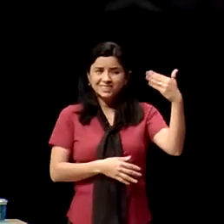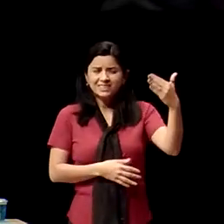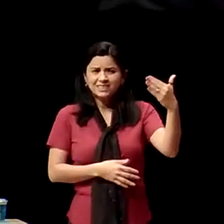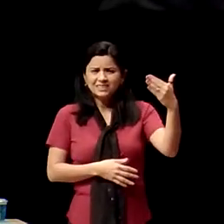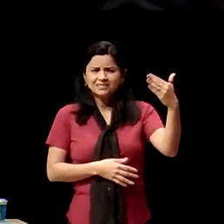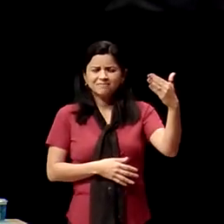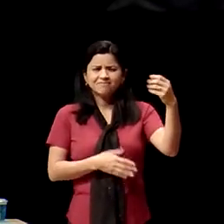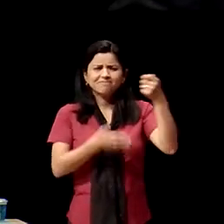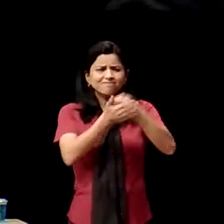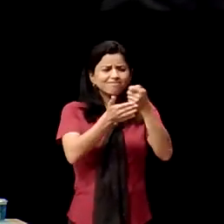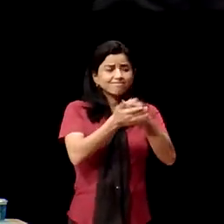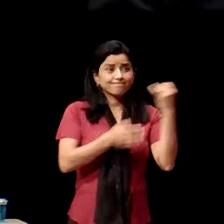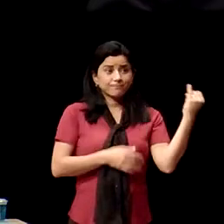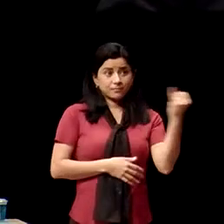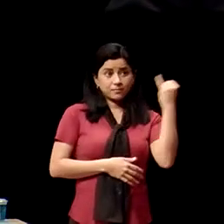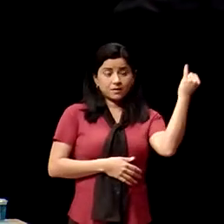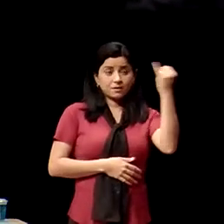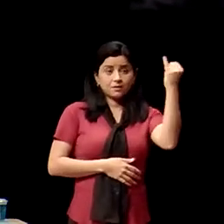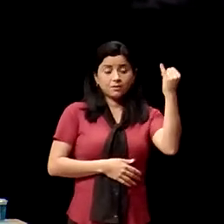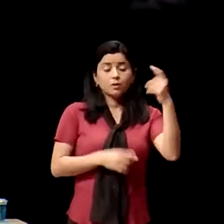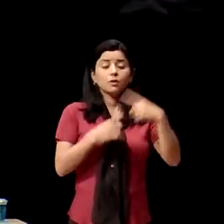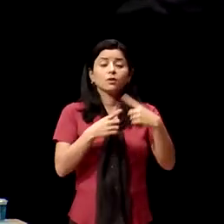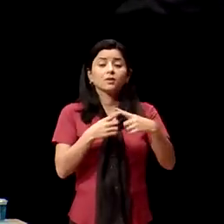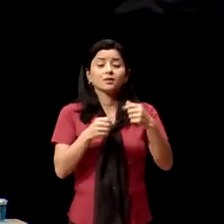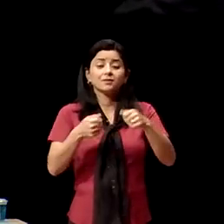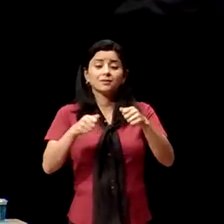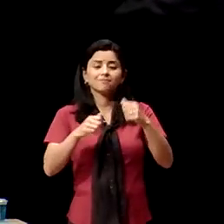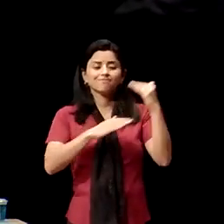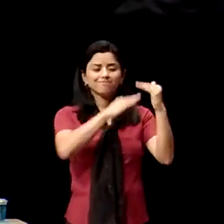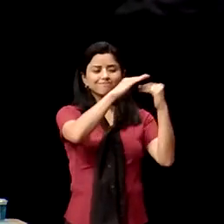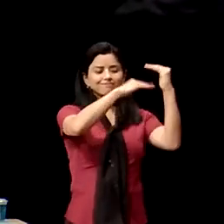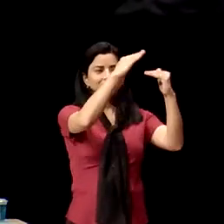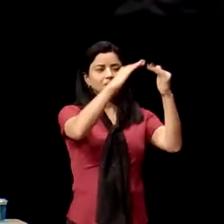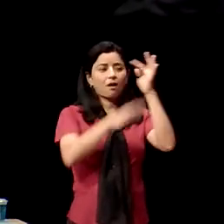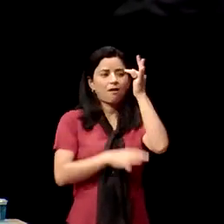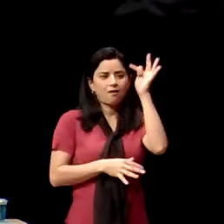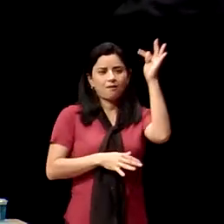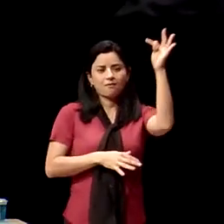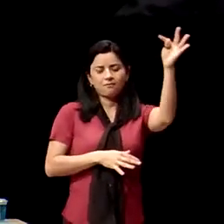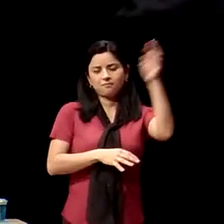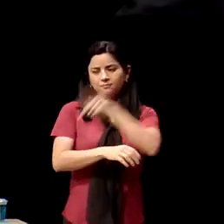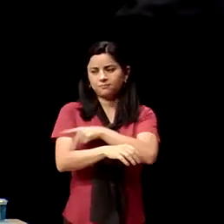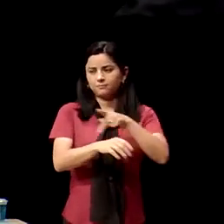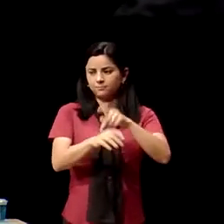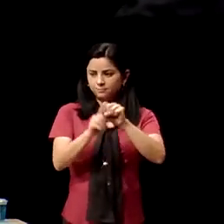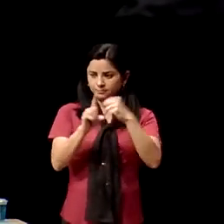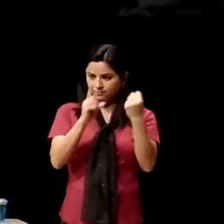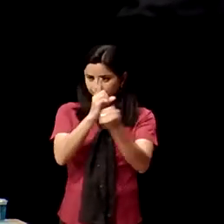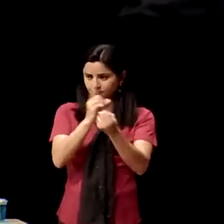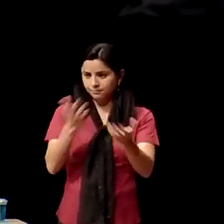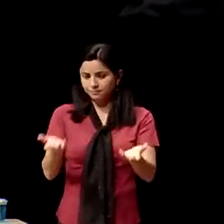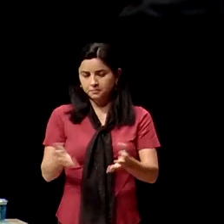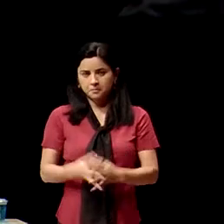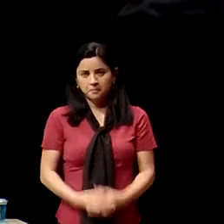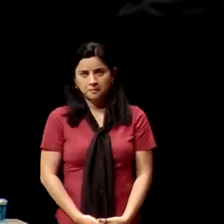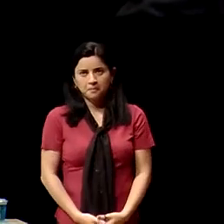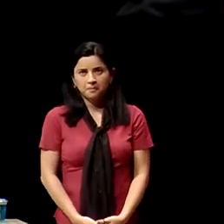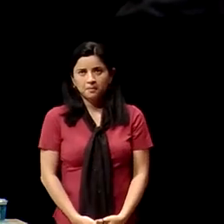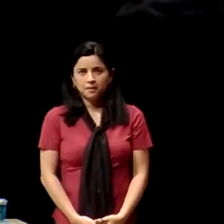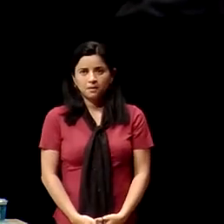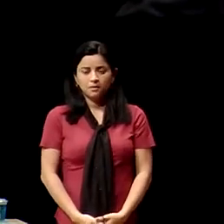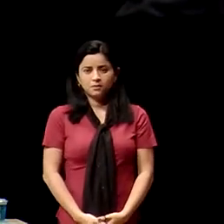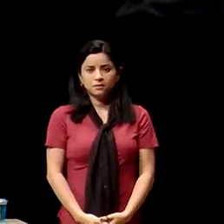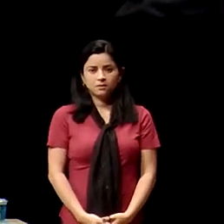tem sido muito importante para o desenvolvimento da teoria da pedagogia social. So we can say that